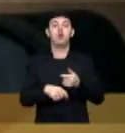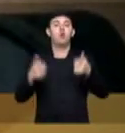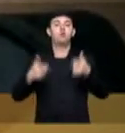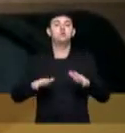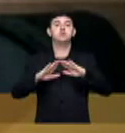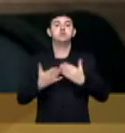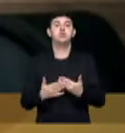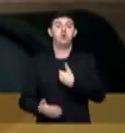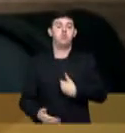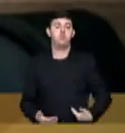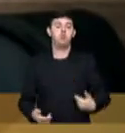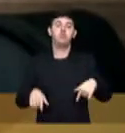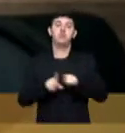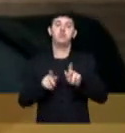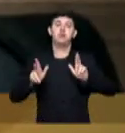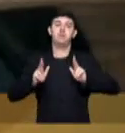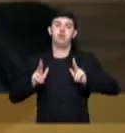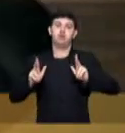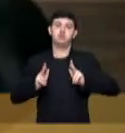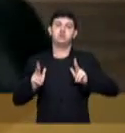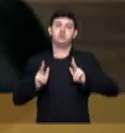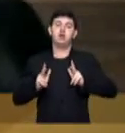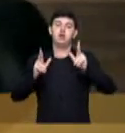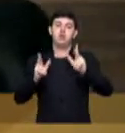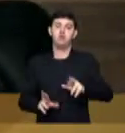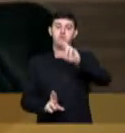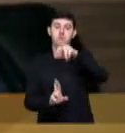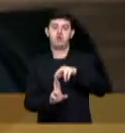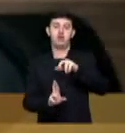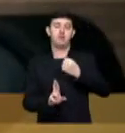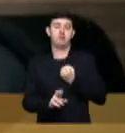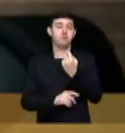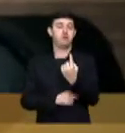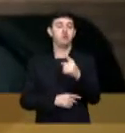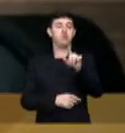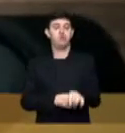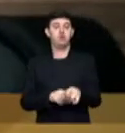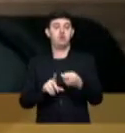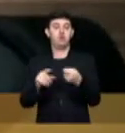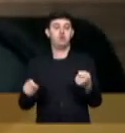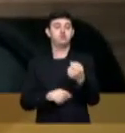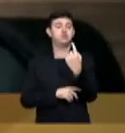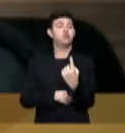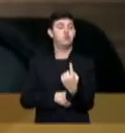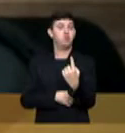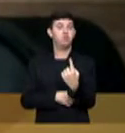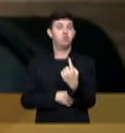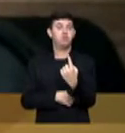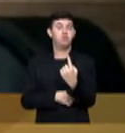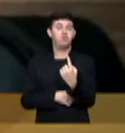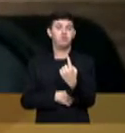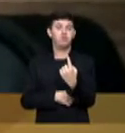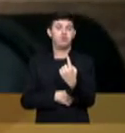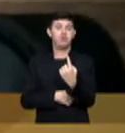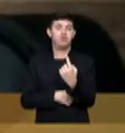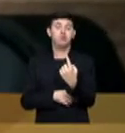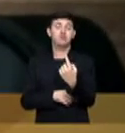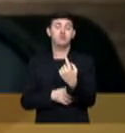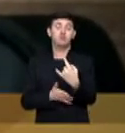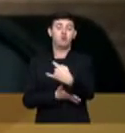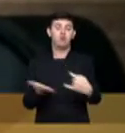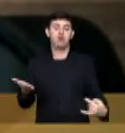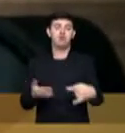públicas e privadas. Prevê o parágrafo primeiro do artigo 1º desta proibição.